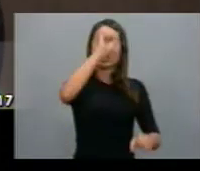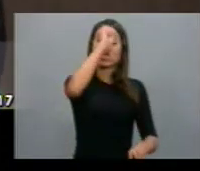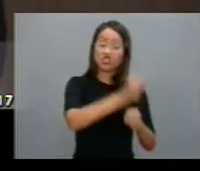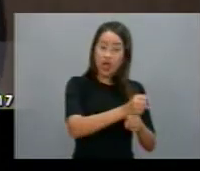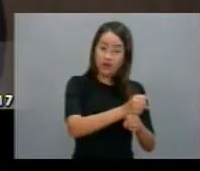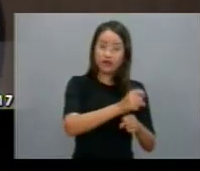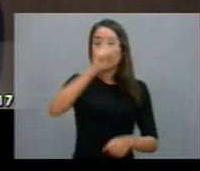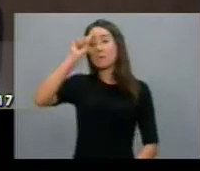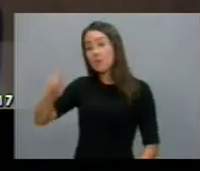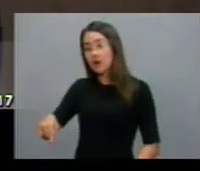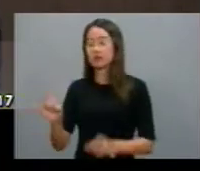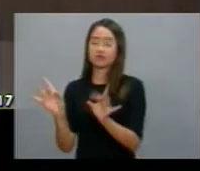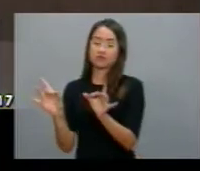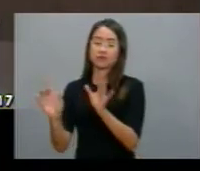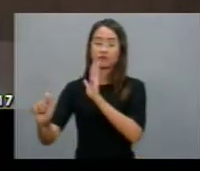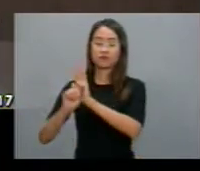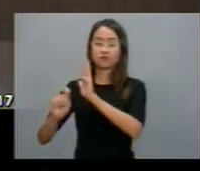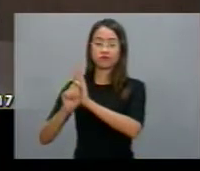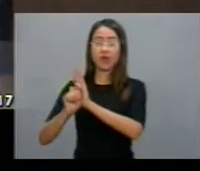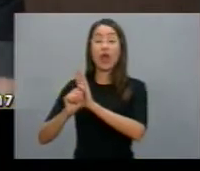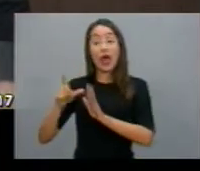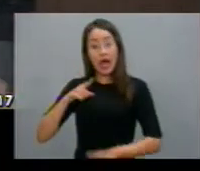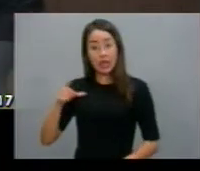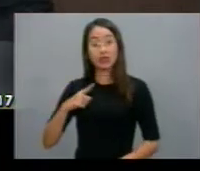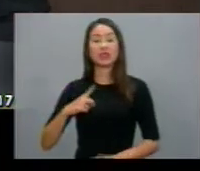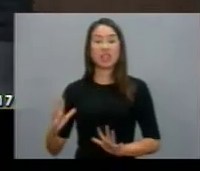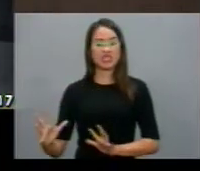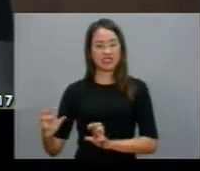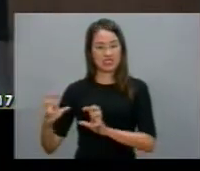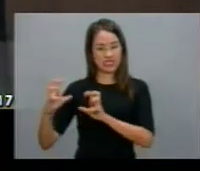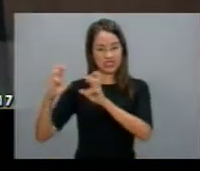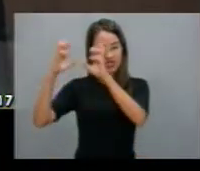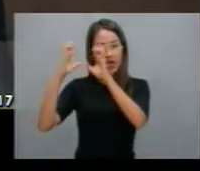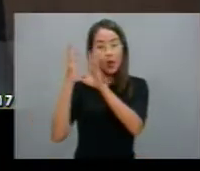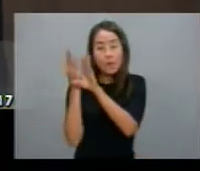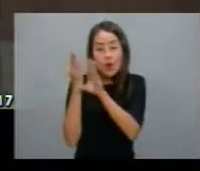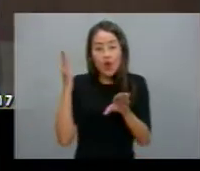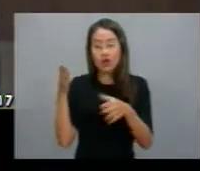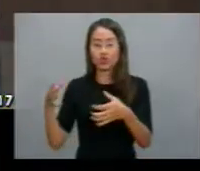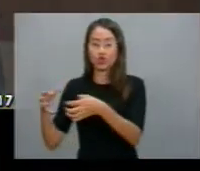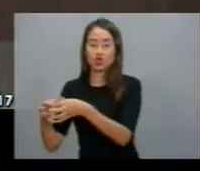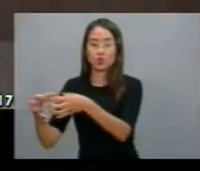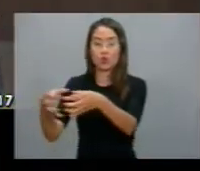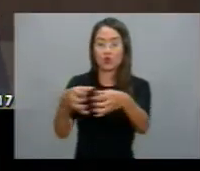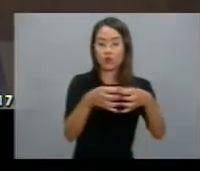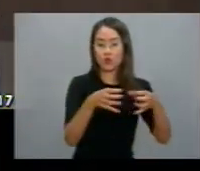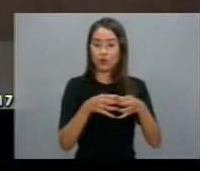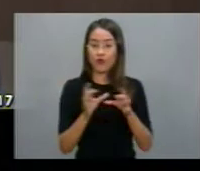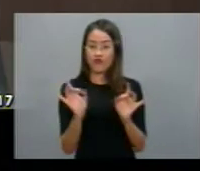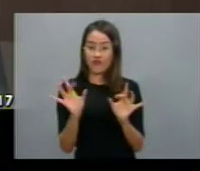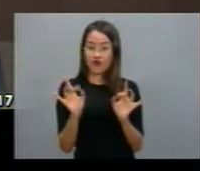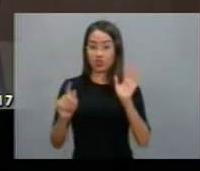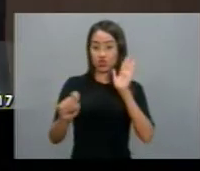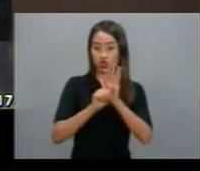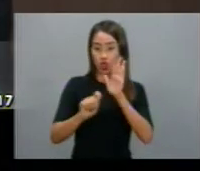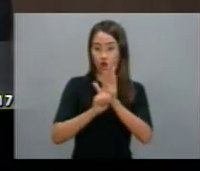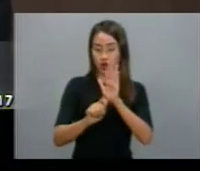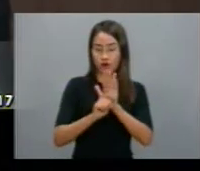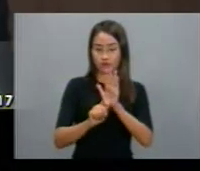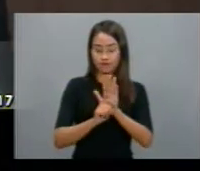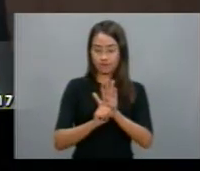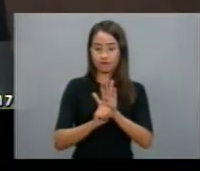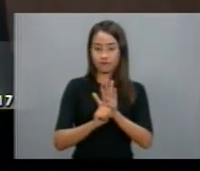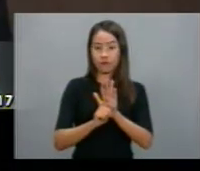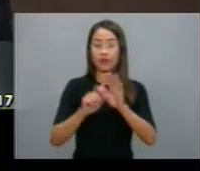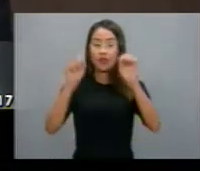ilícitos e que disputam determinados territórios, determinados mercados e que organizam-se a partir da